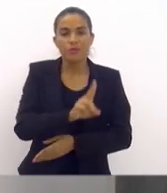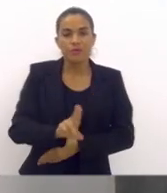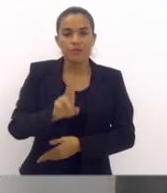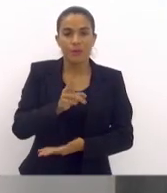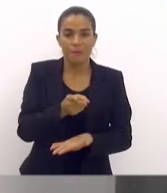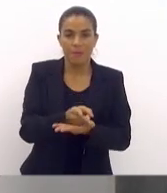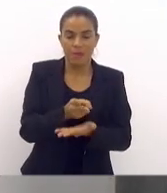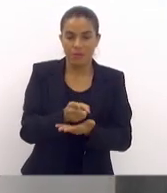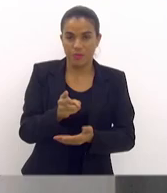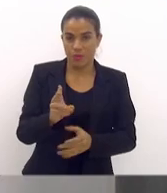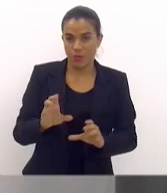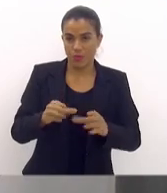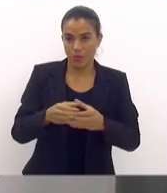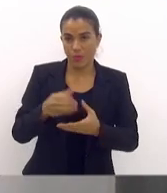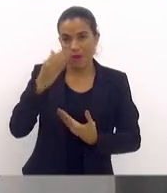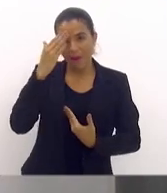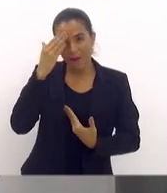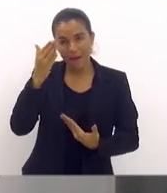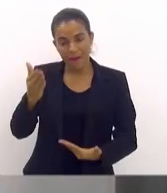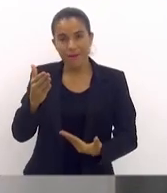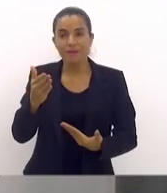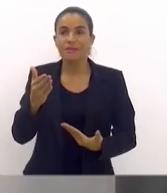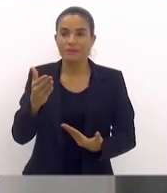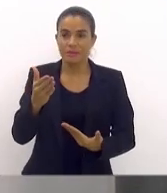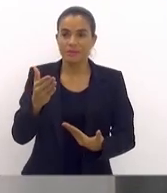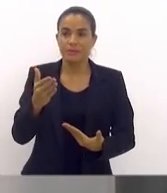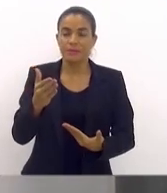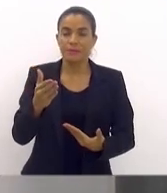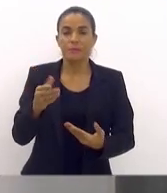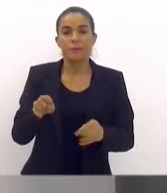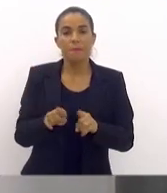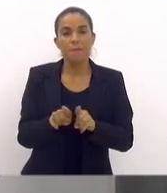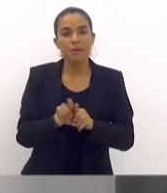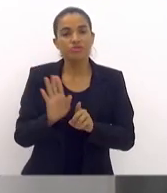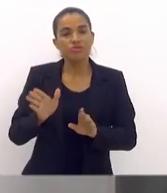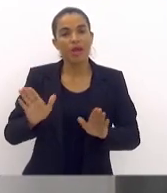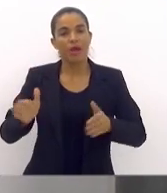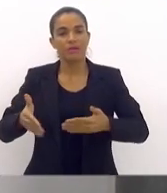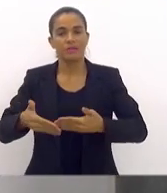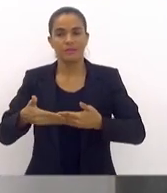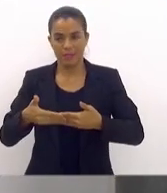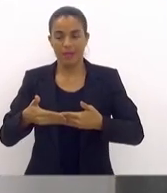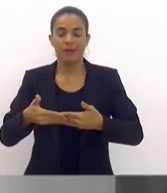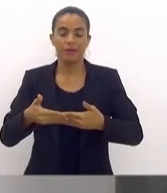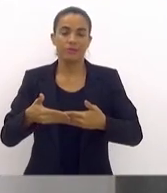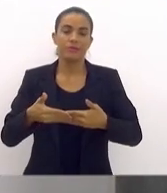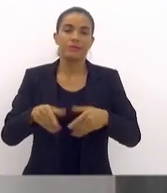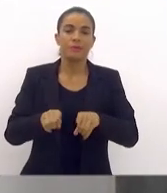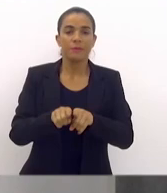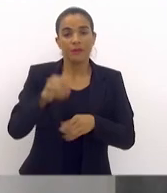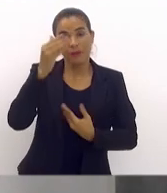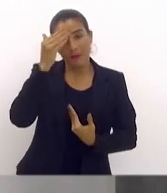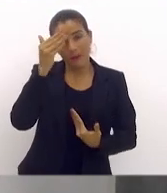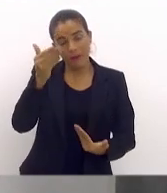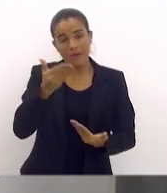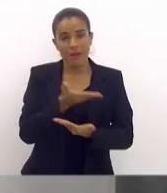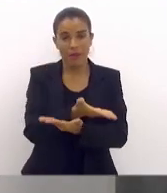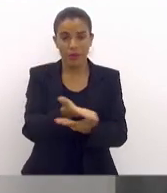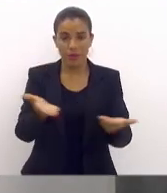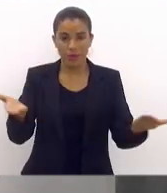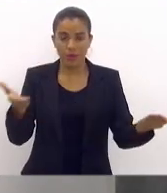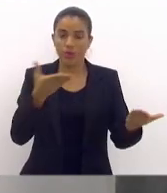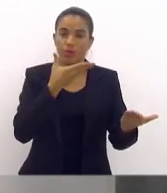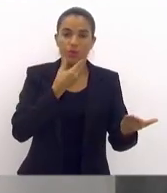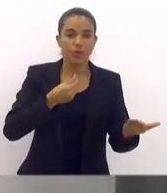grupo agradecer já né indo pro encerramento portanto agradecer a todos e a